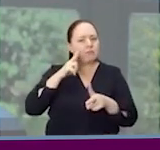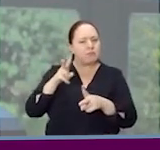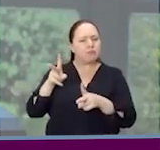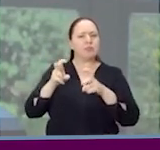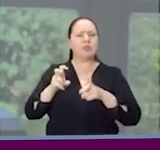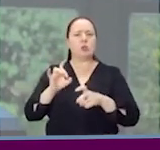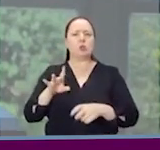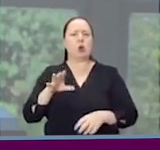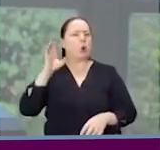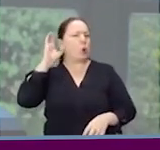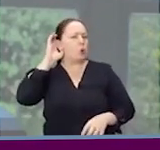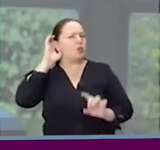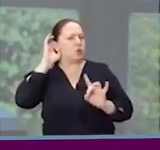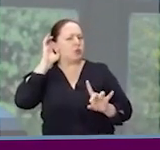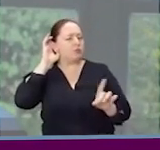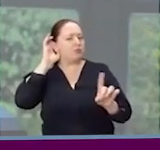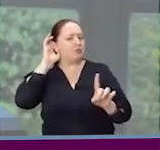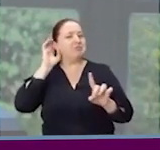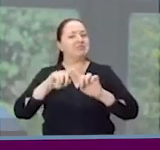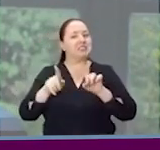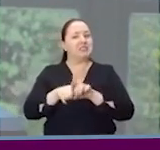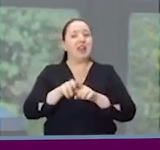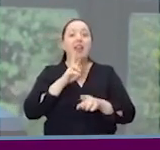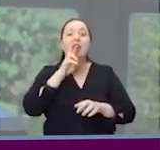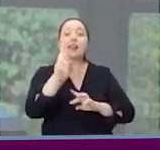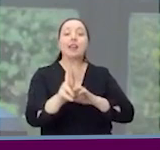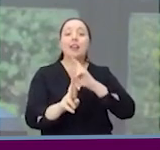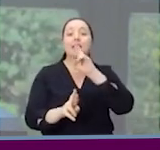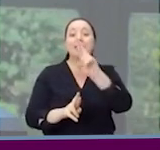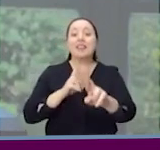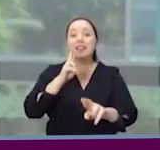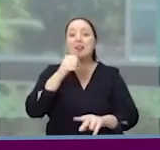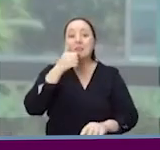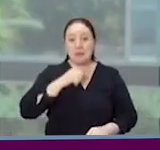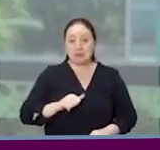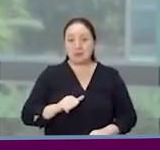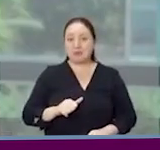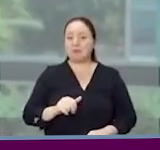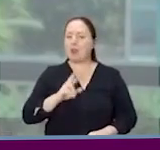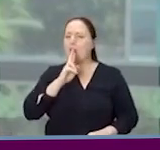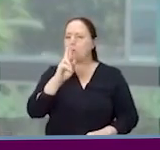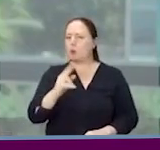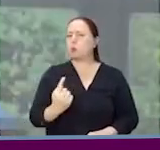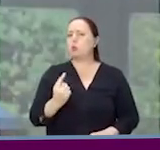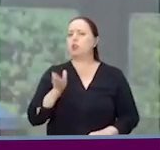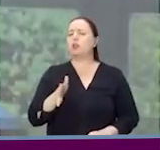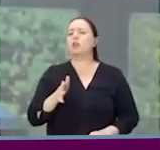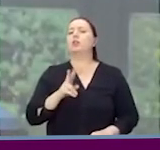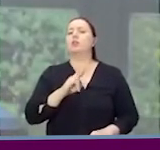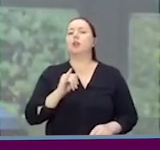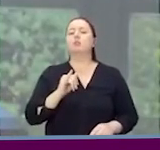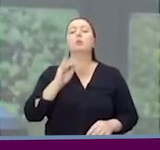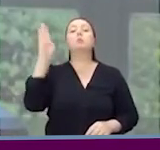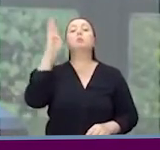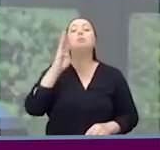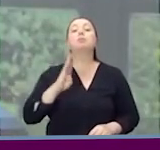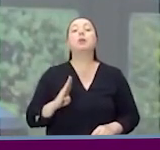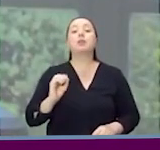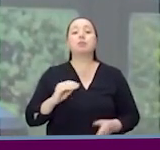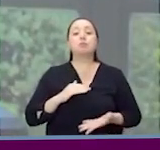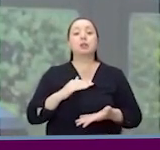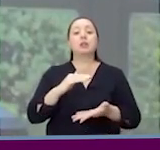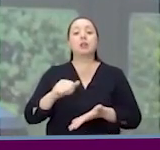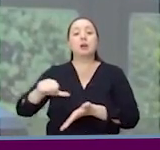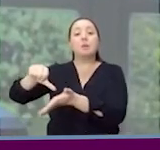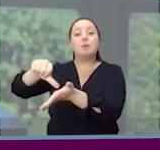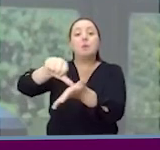as mulheres do país. Mas não é só ouvir, é também dar uma resposta. E uma das respostas é que estamos entregando para o